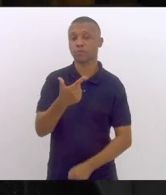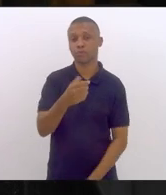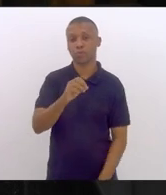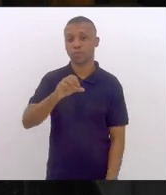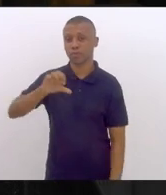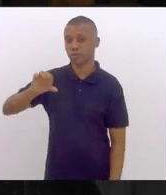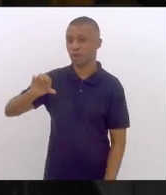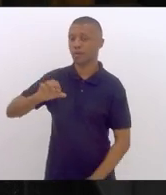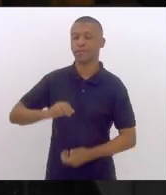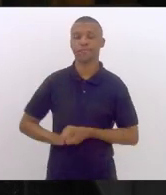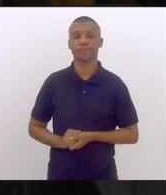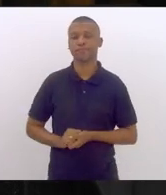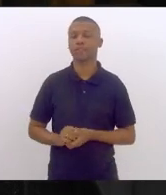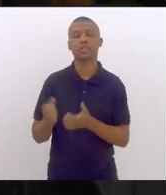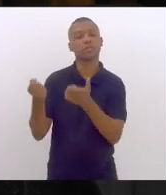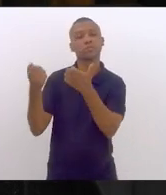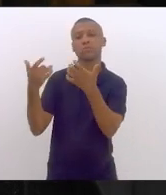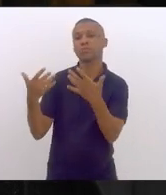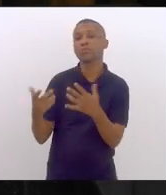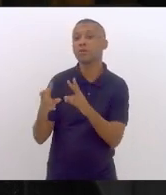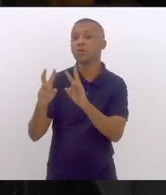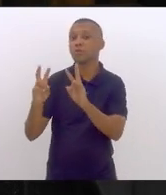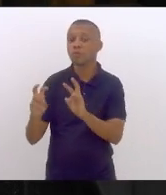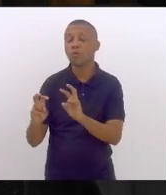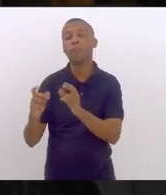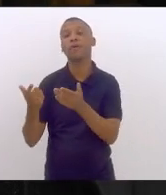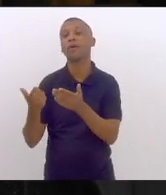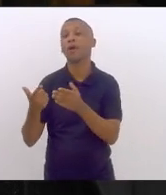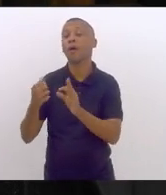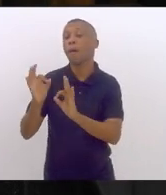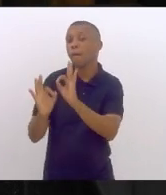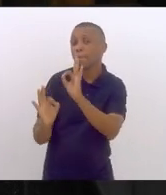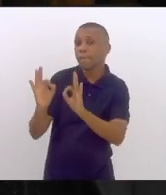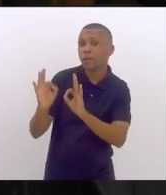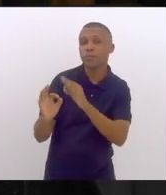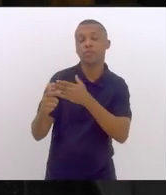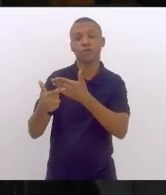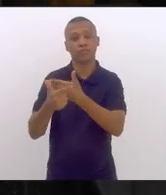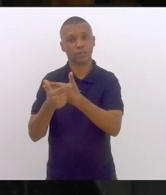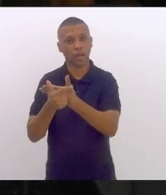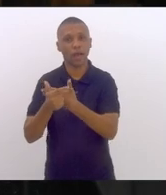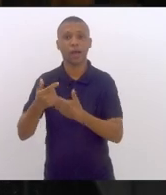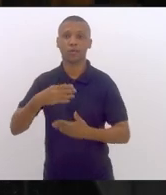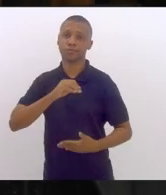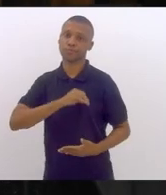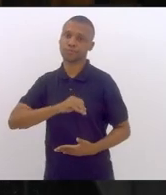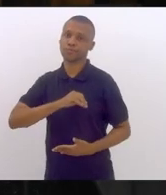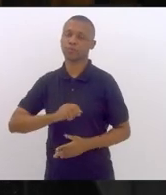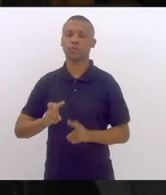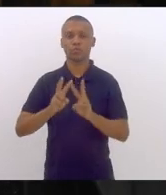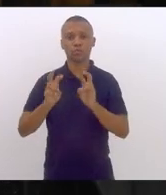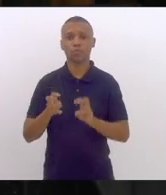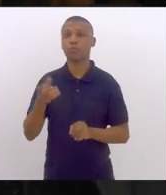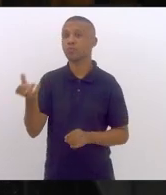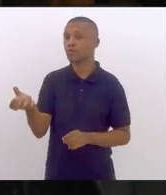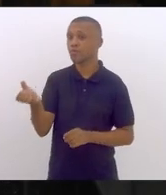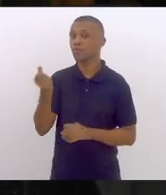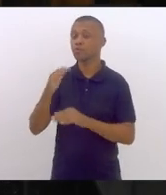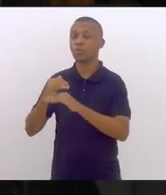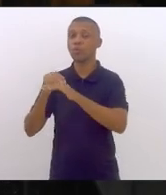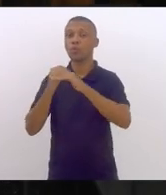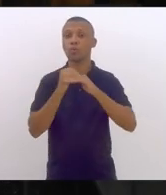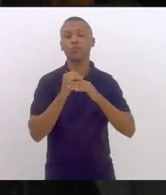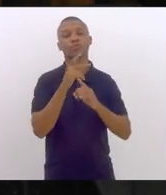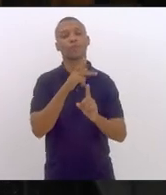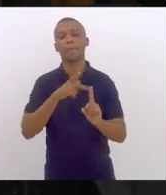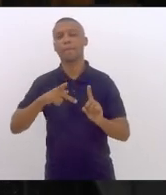que dispõe sobre o plano de cargos remunerações do fundo único de previdência social do Estado do